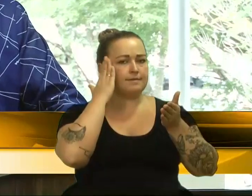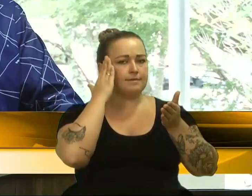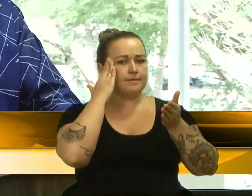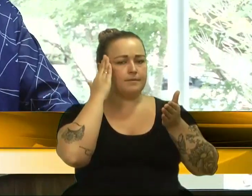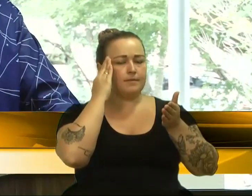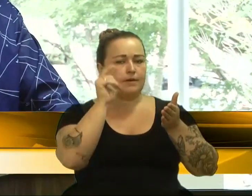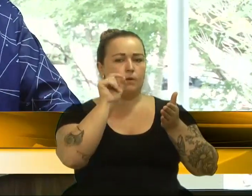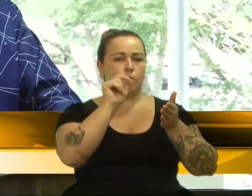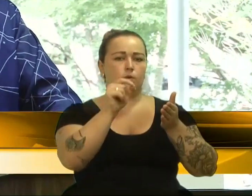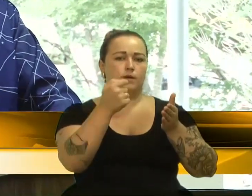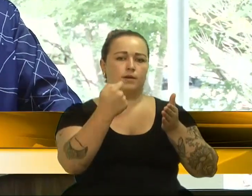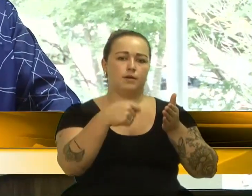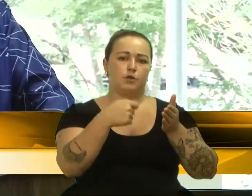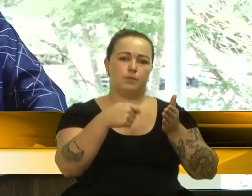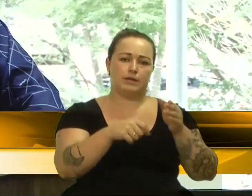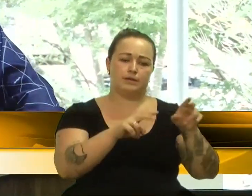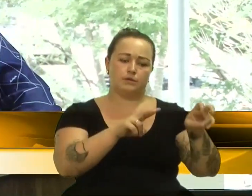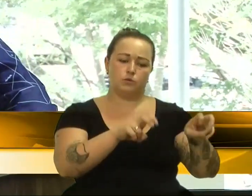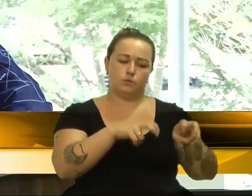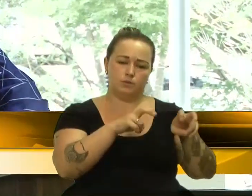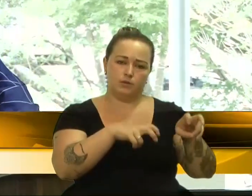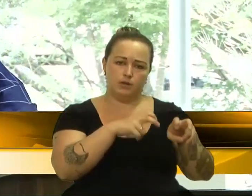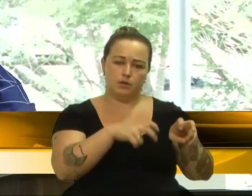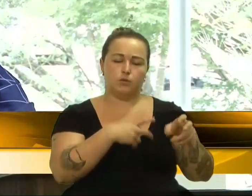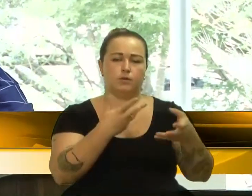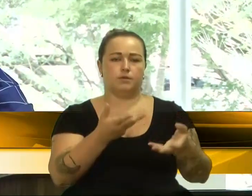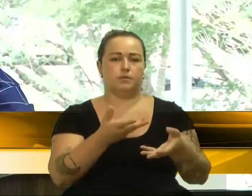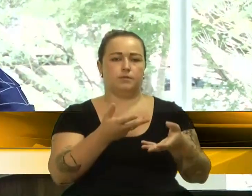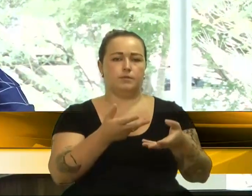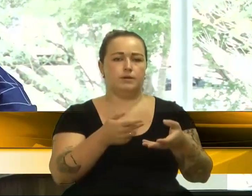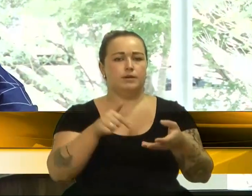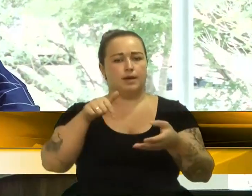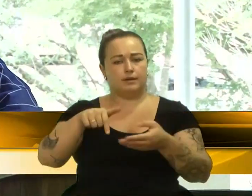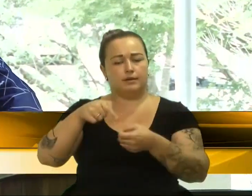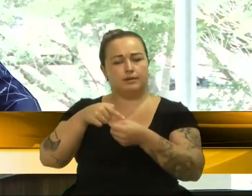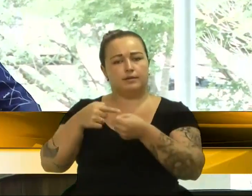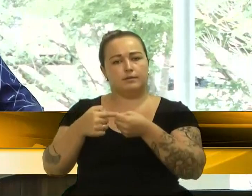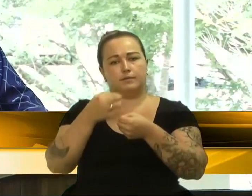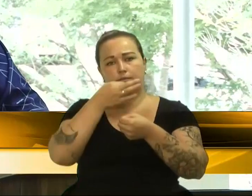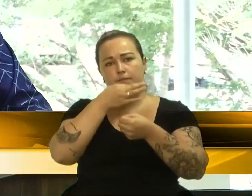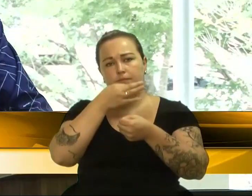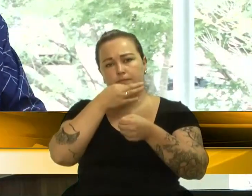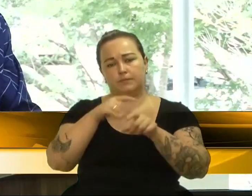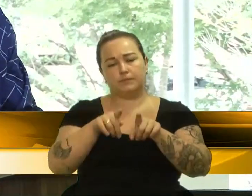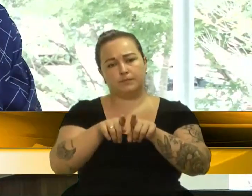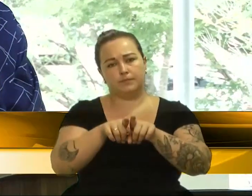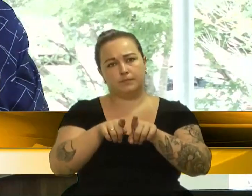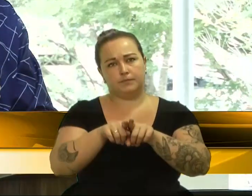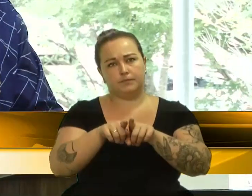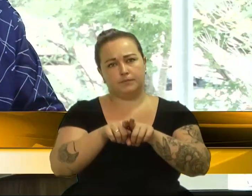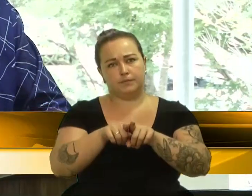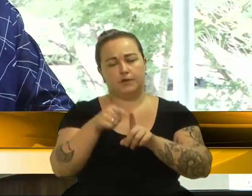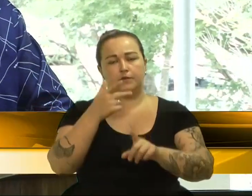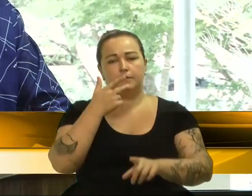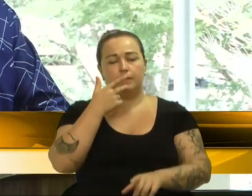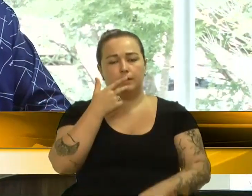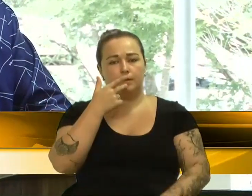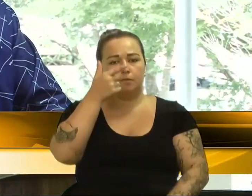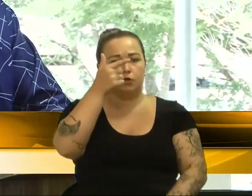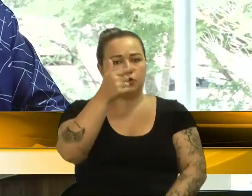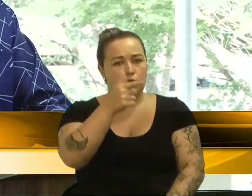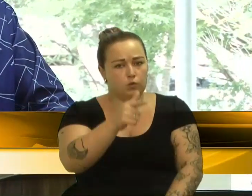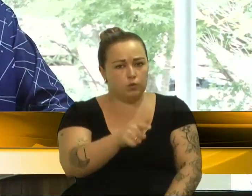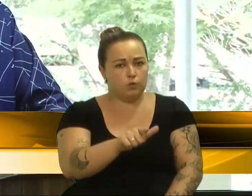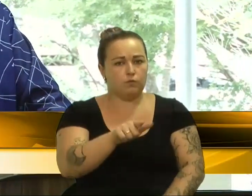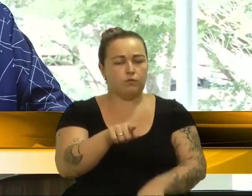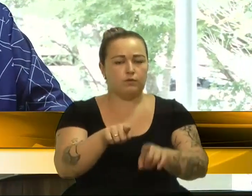precisamos do nosso interior, nossos distritos e aqui na cidade de Caxias do Sul. E reforçamos a questão